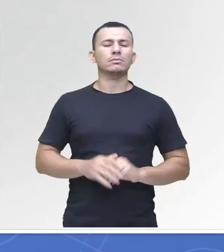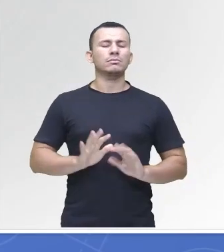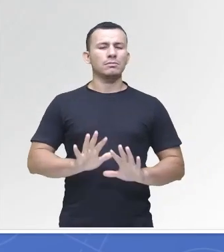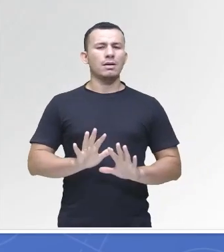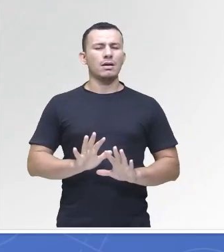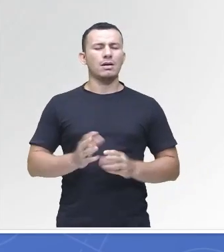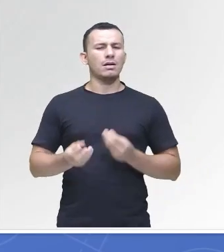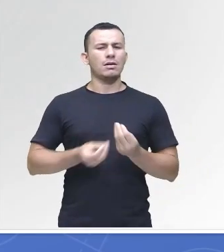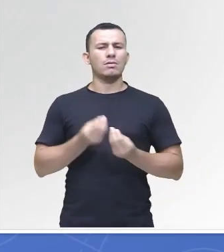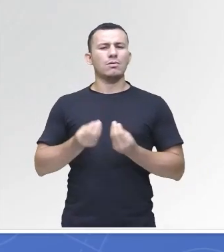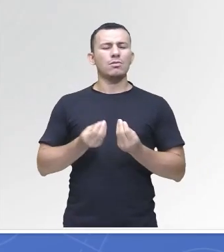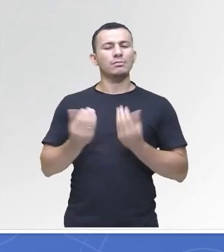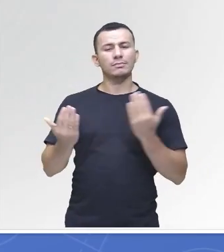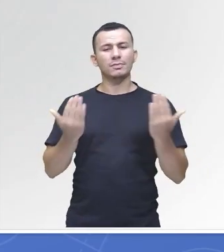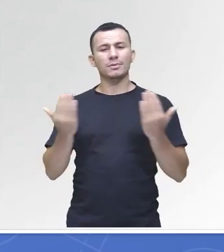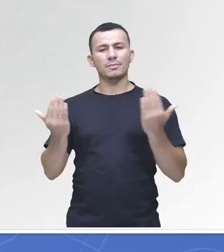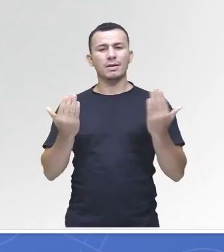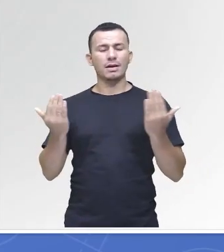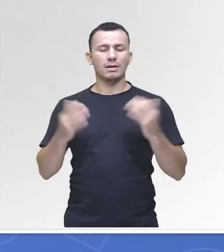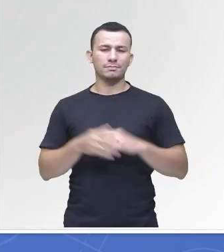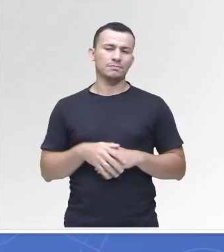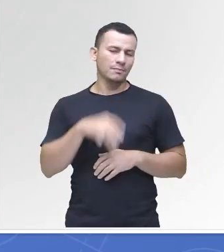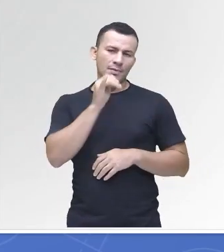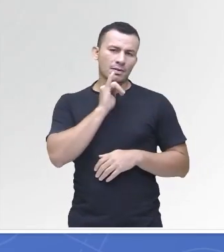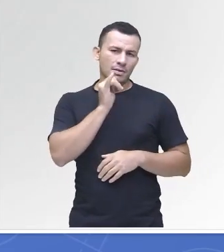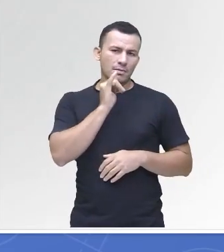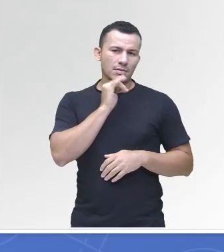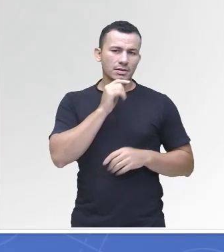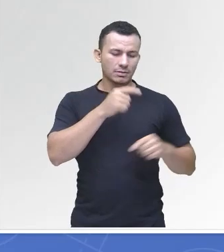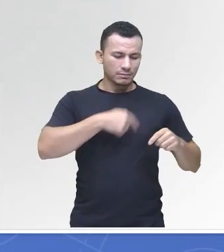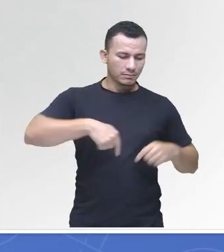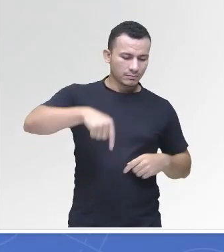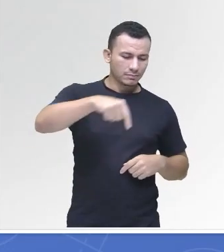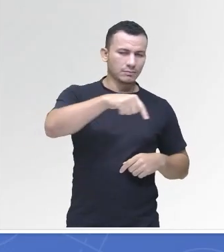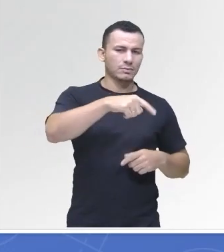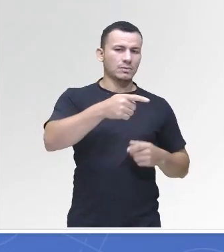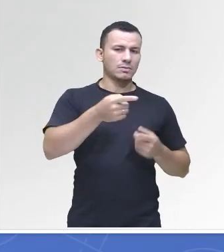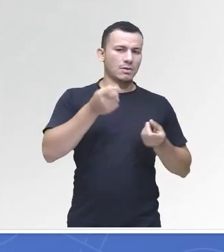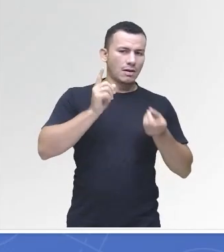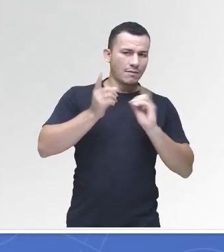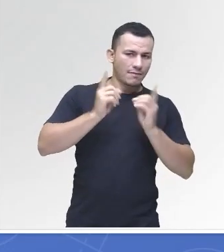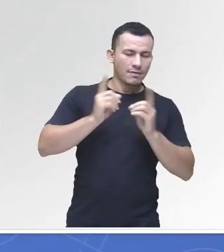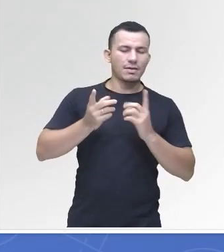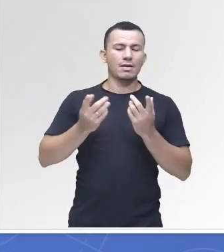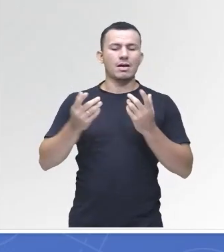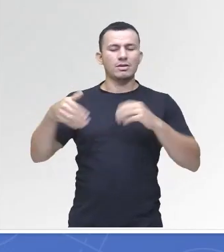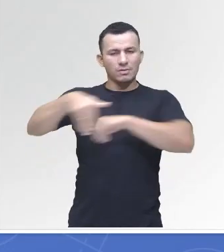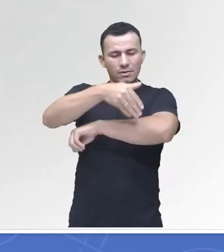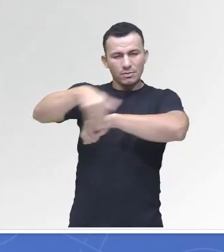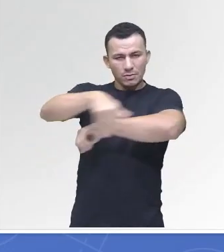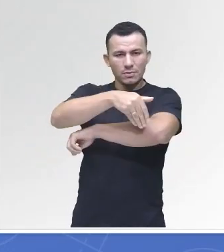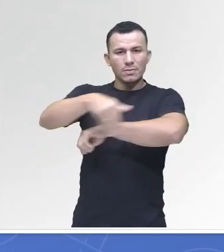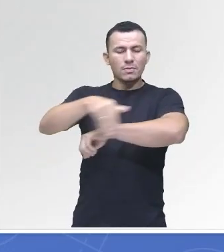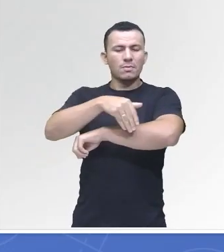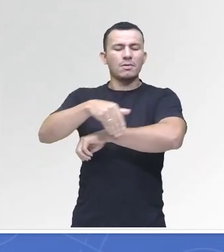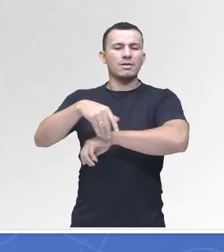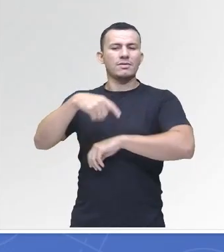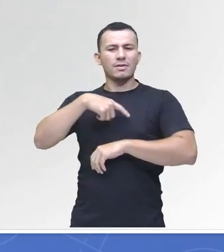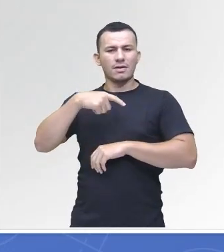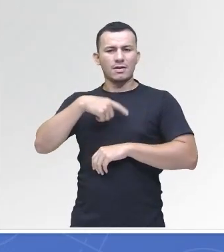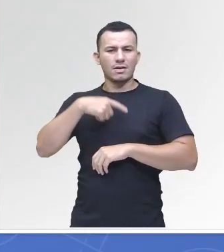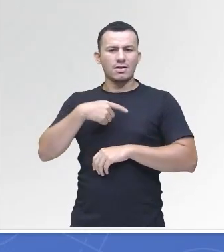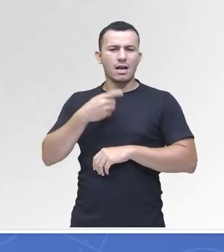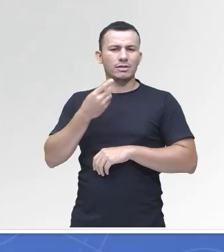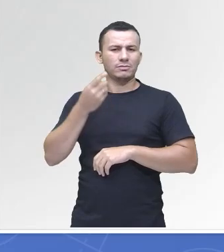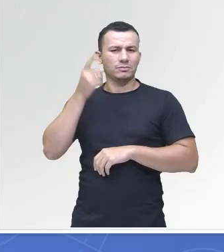sistema circulatório com as vias, né? com as avenidas, com as ruas, né? que estão presentes aí, né,